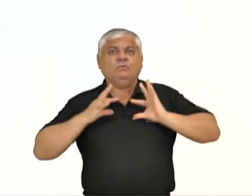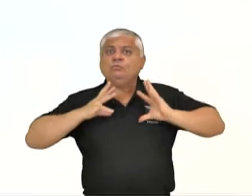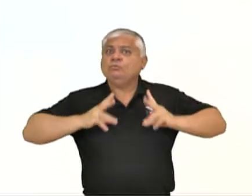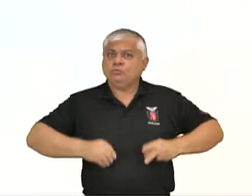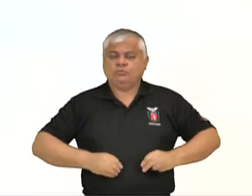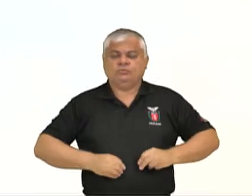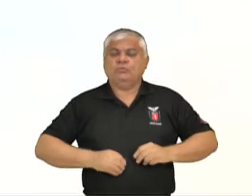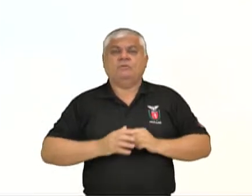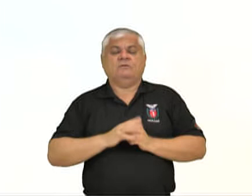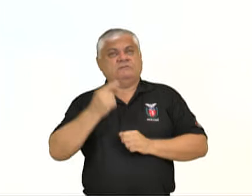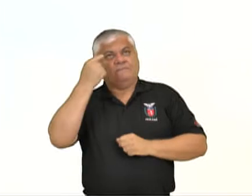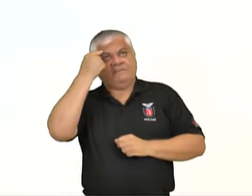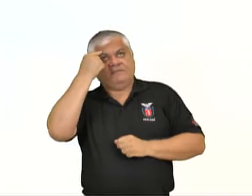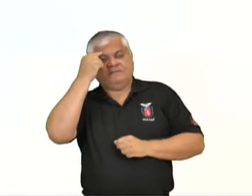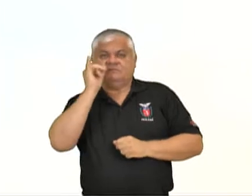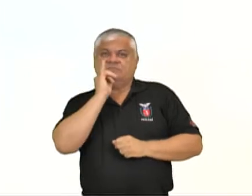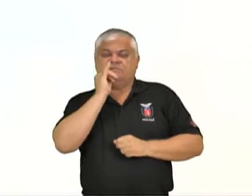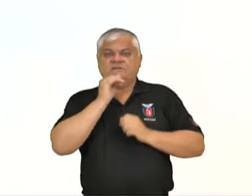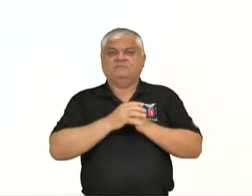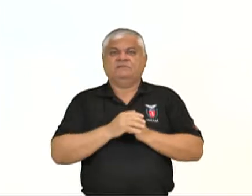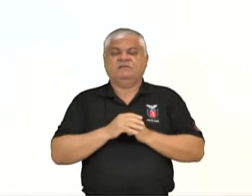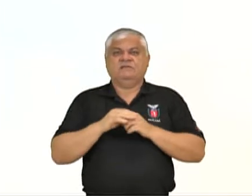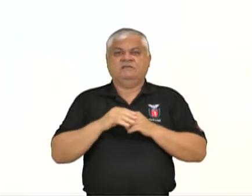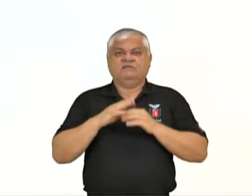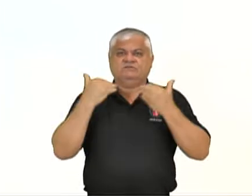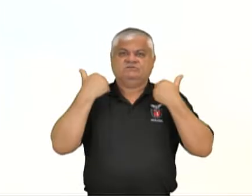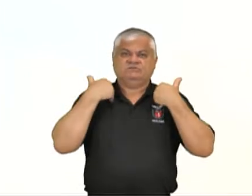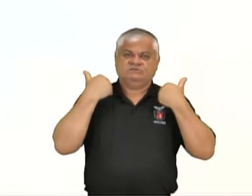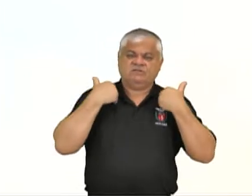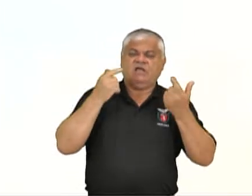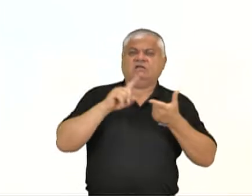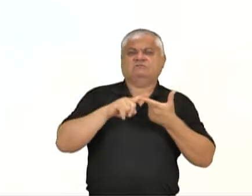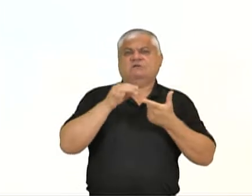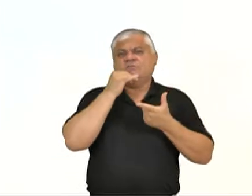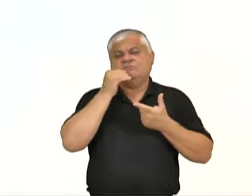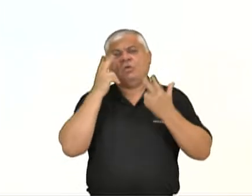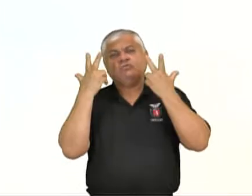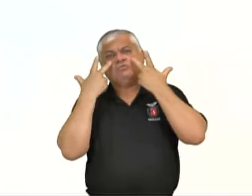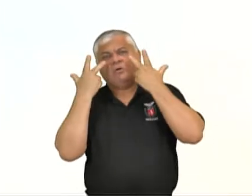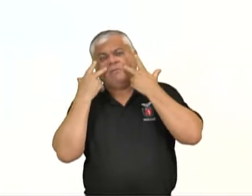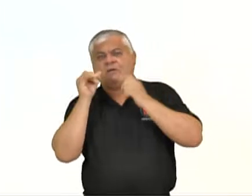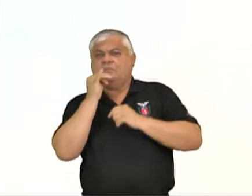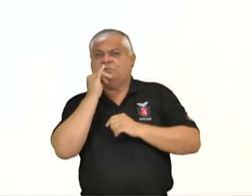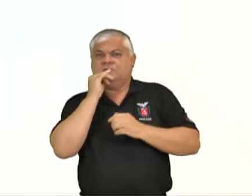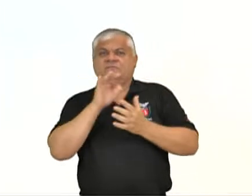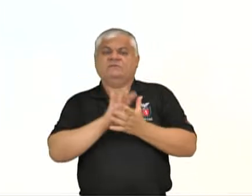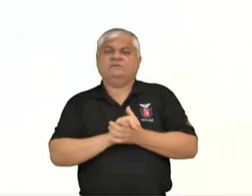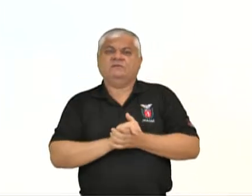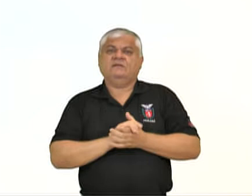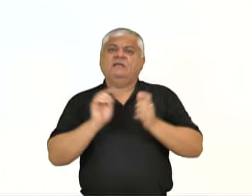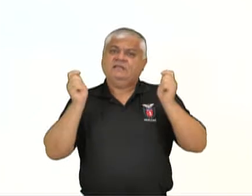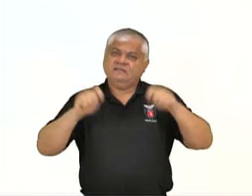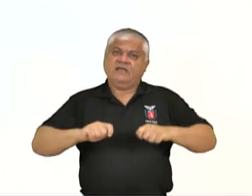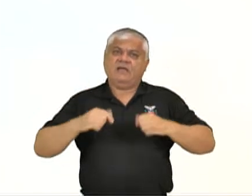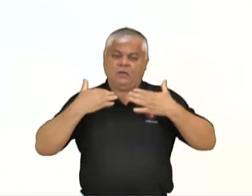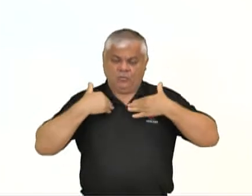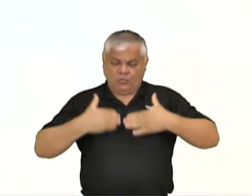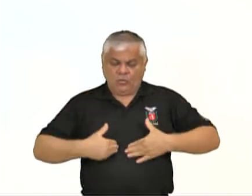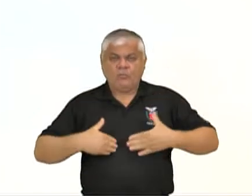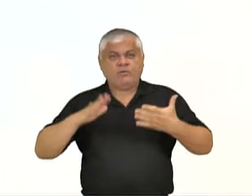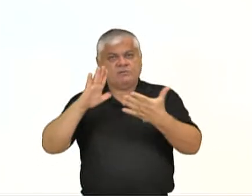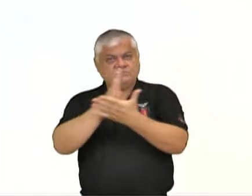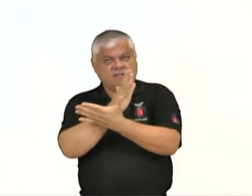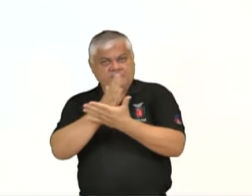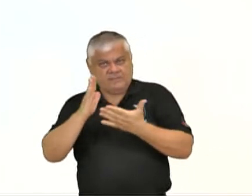Então, se nós pensarmos nas práticas de ginástica mais comuns, mais conhecidas, nós temos o corpo trabalhado de uma